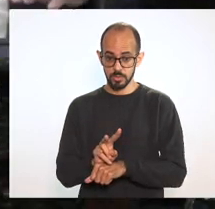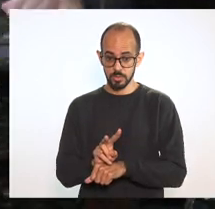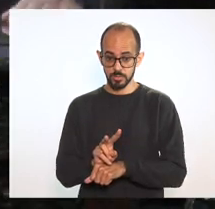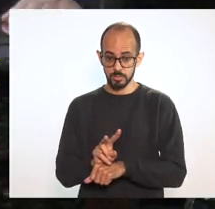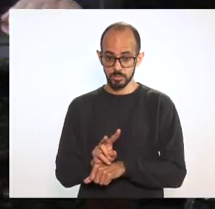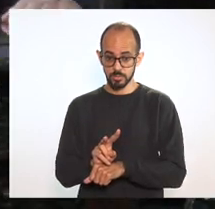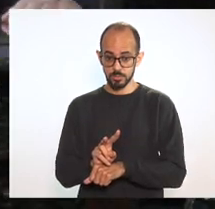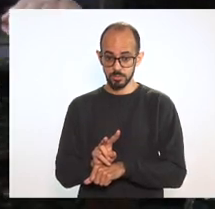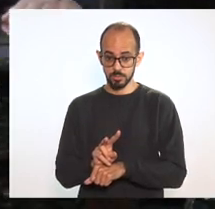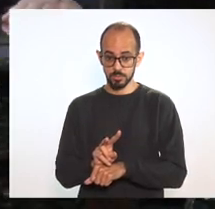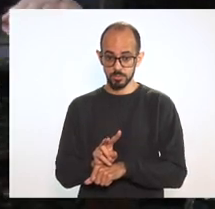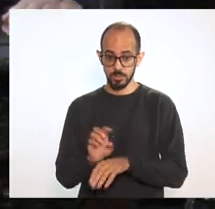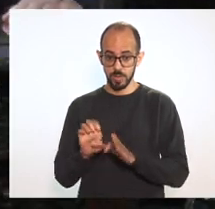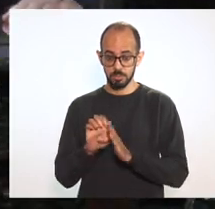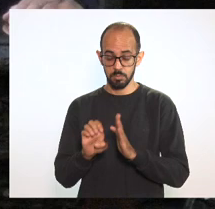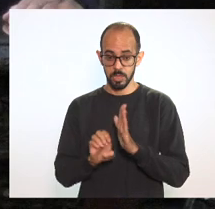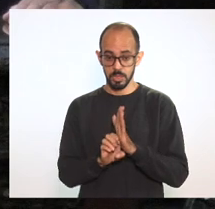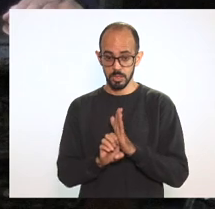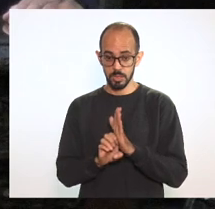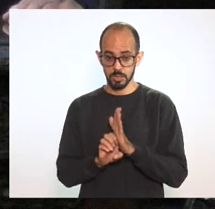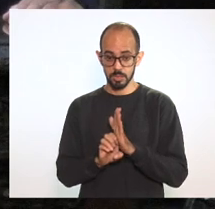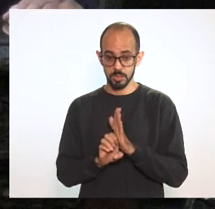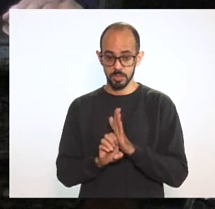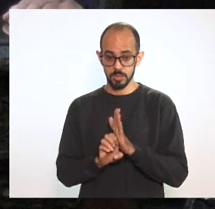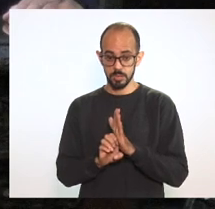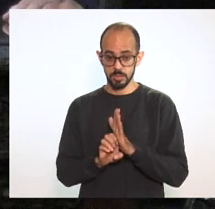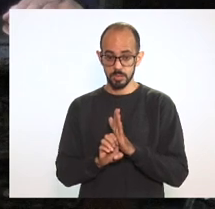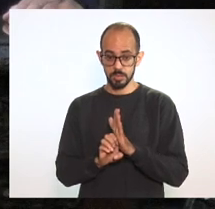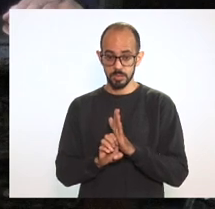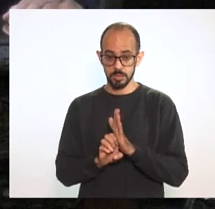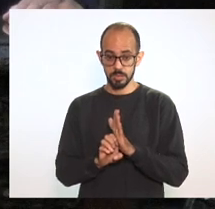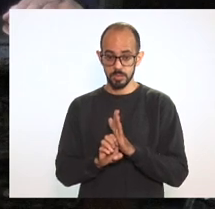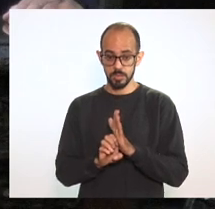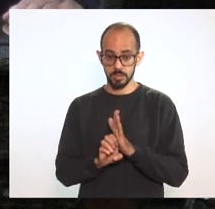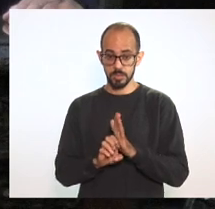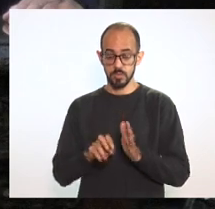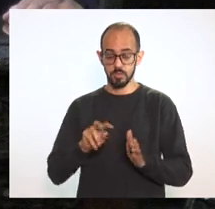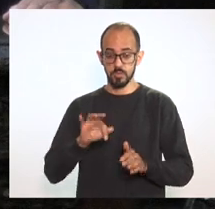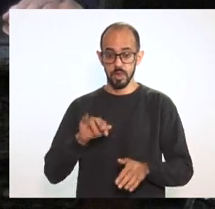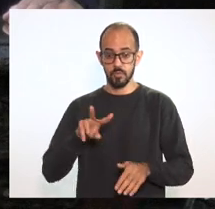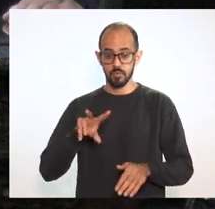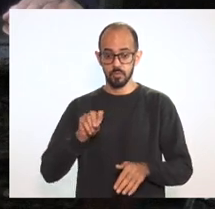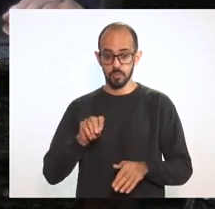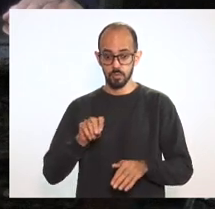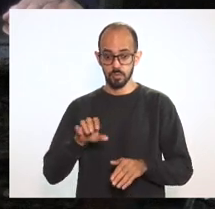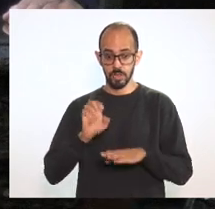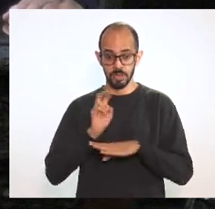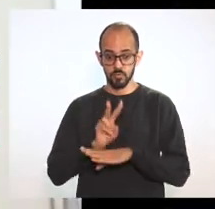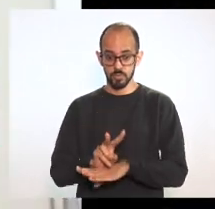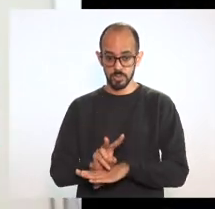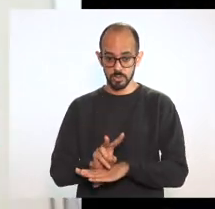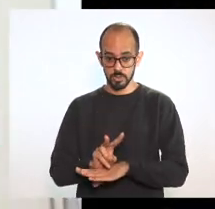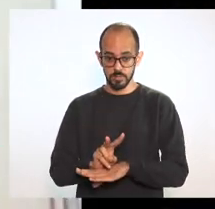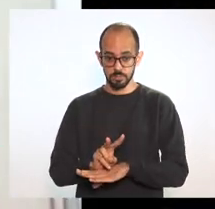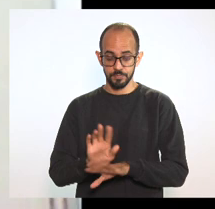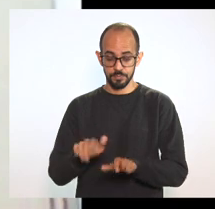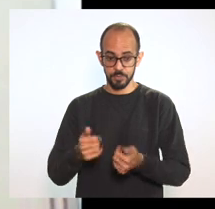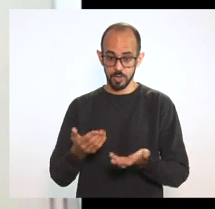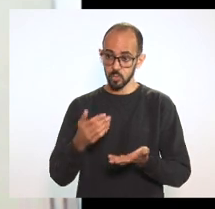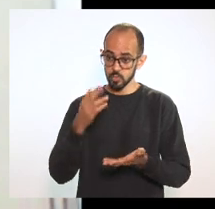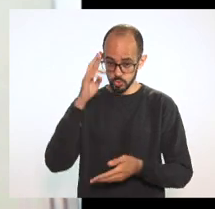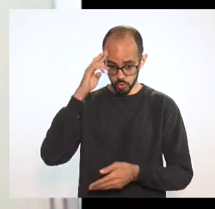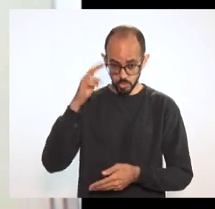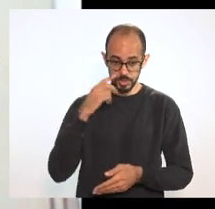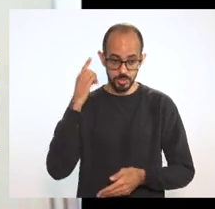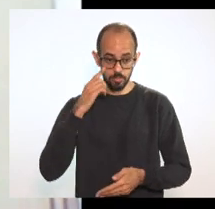Para discutir a emenda, para encaminhar favorável à emenda, deputado Flávio Serafim. Senhor presidente, deputados,